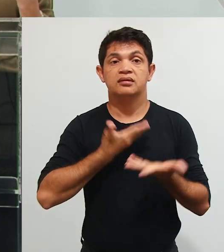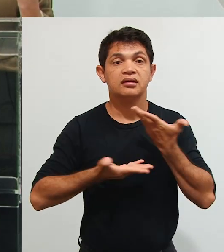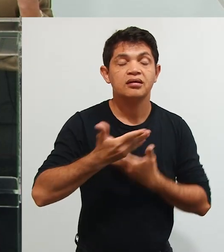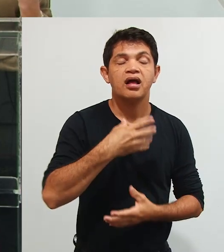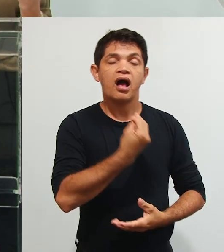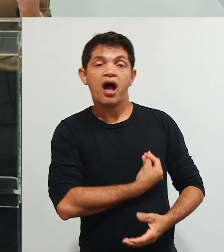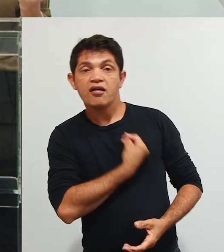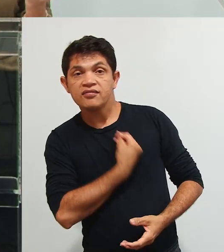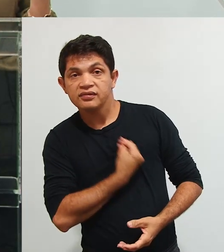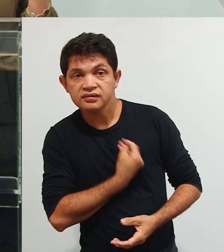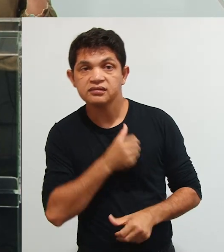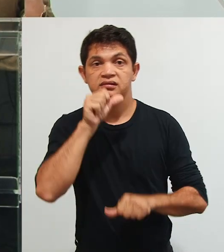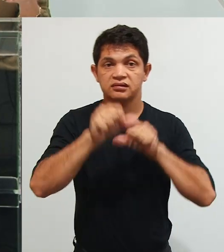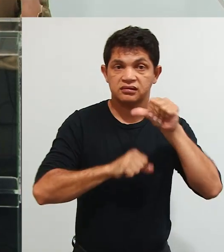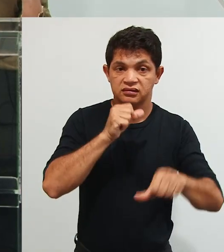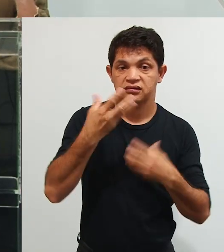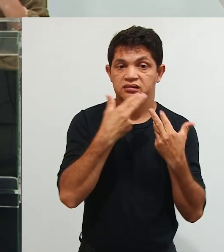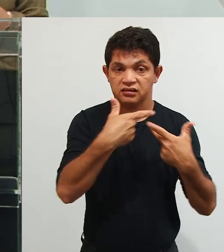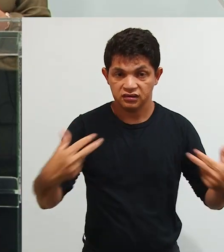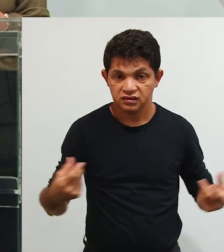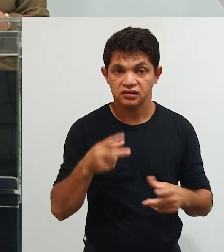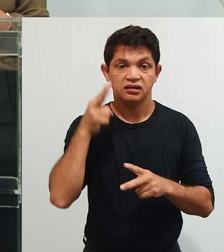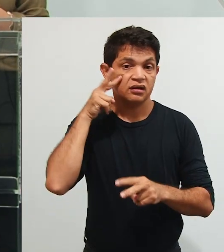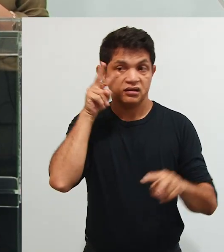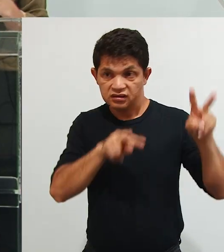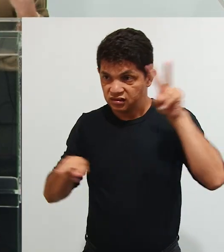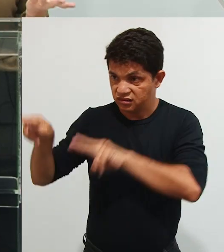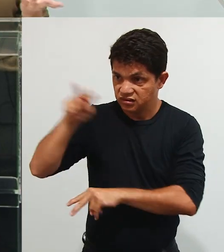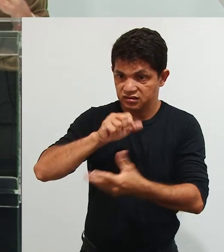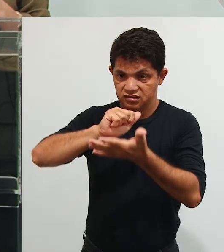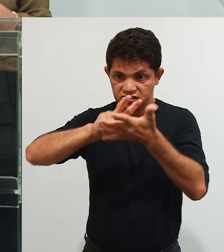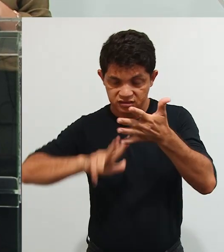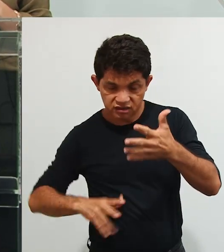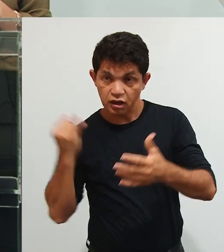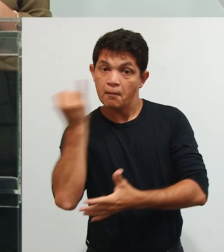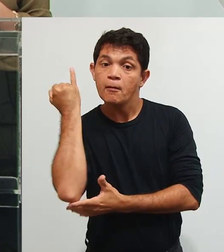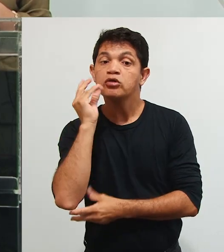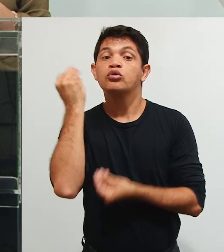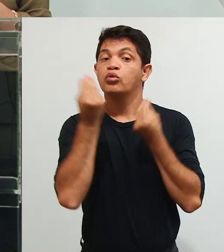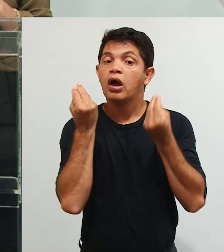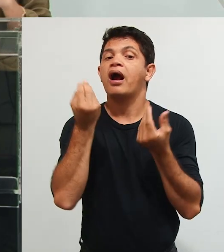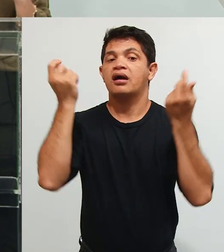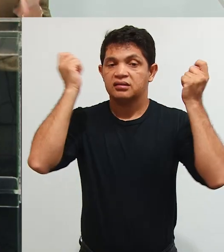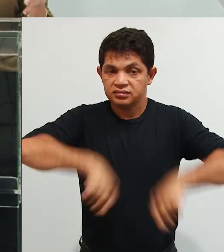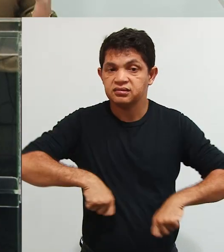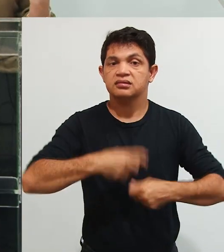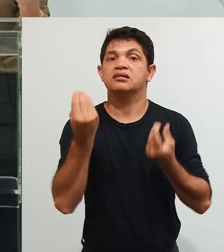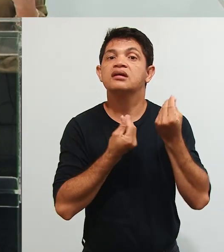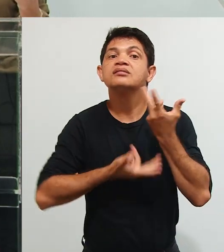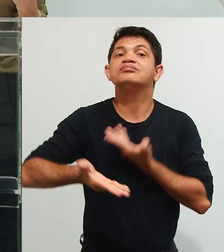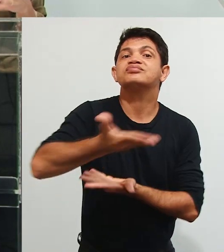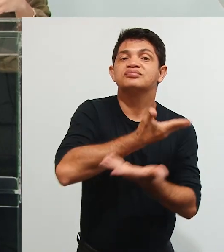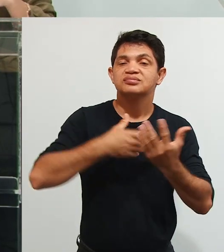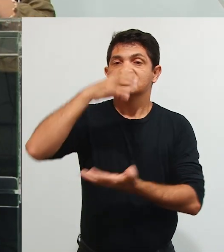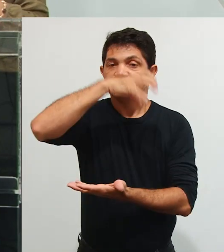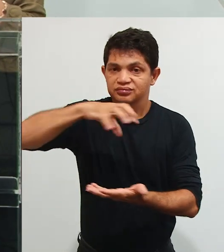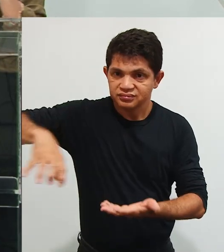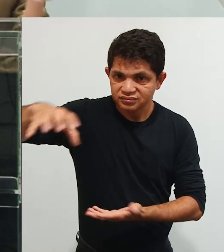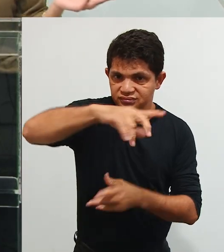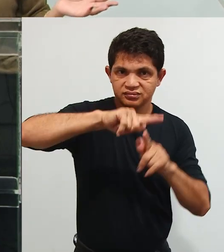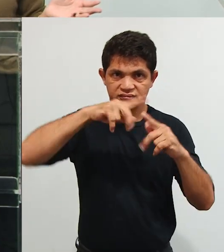ser trazida. E aí depois a gente faz essas avaliações que, claro, são importantes, mas muitos setores